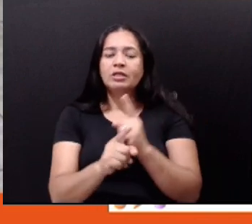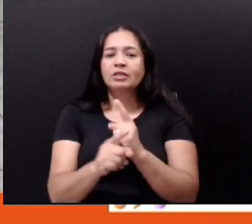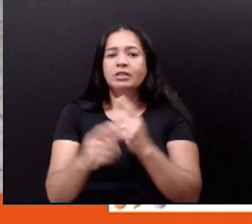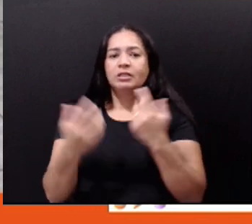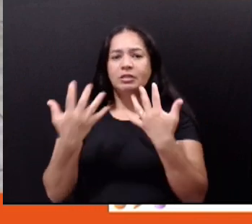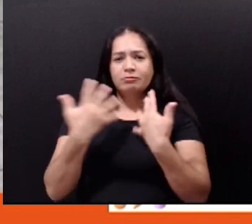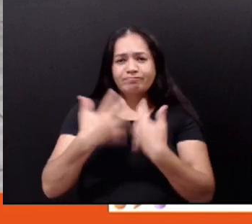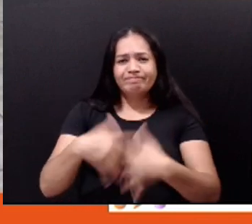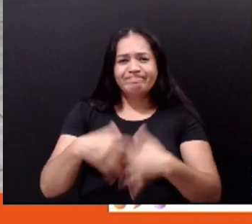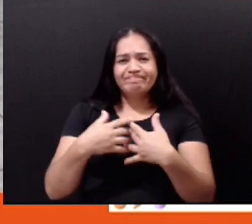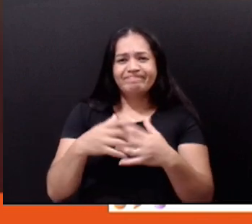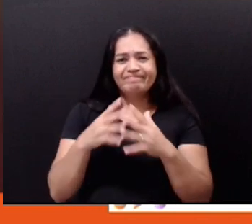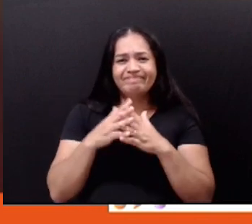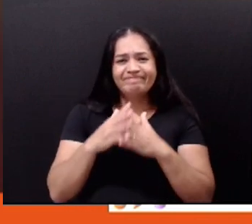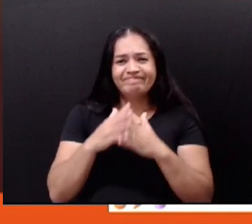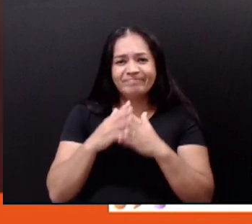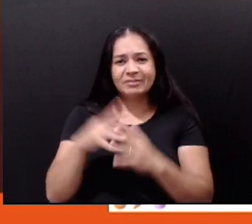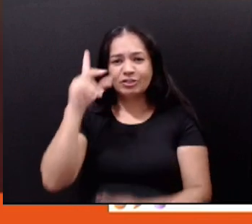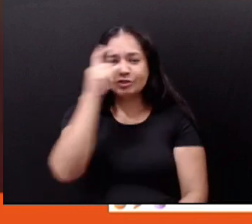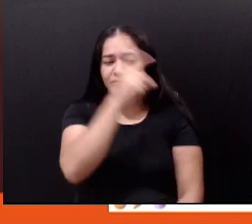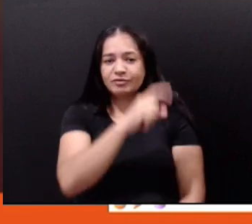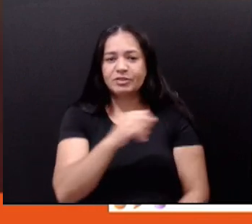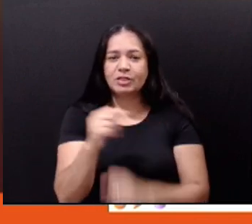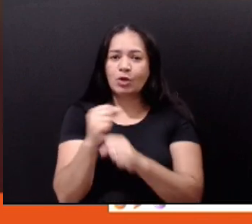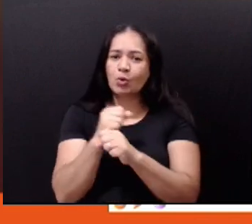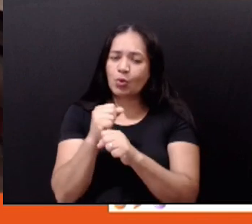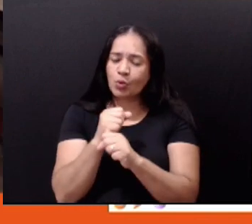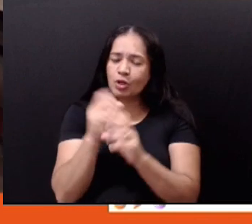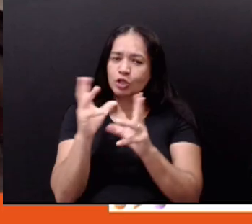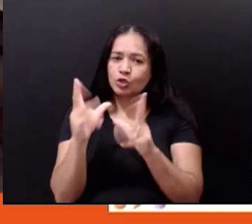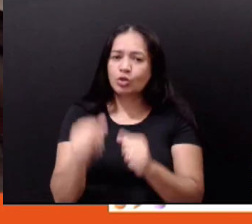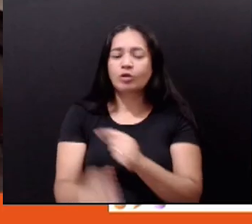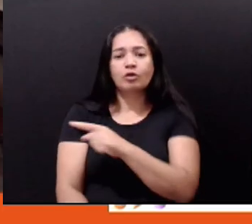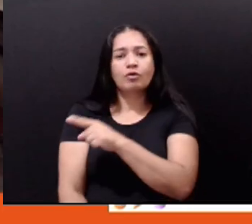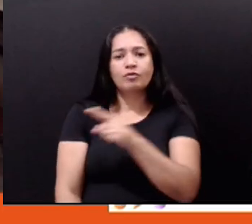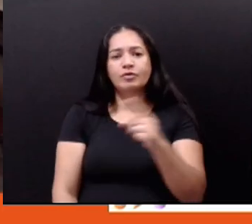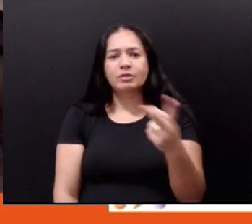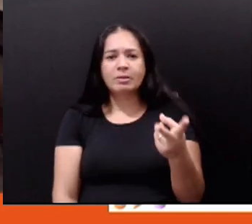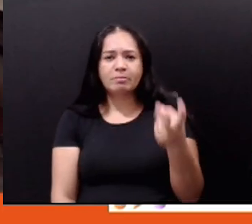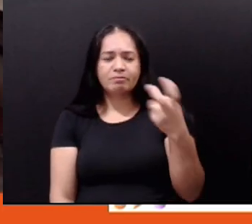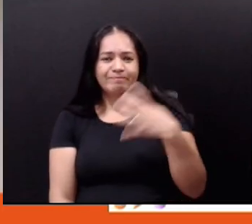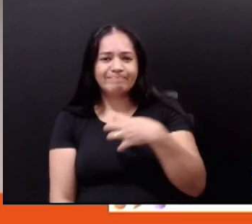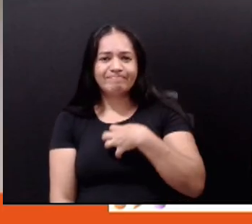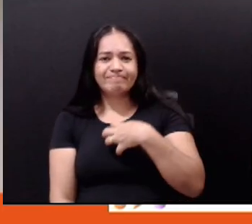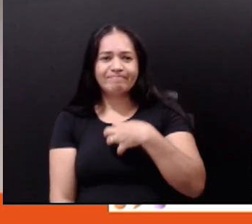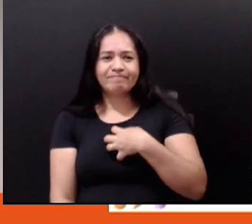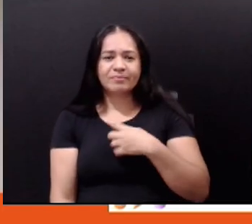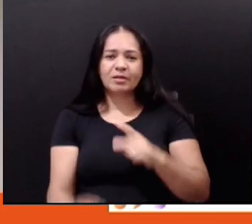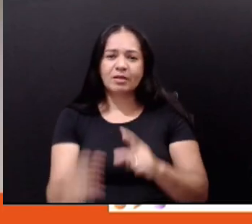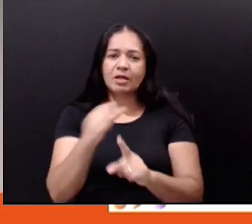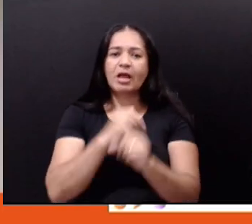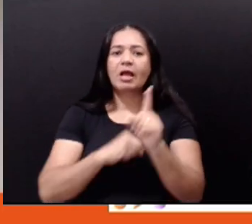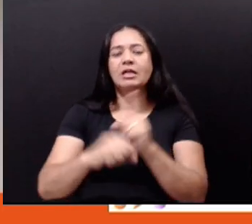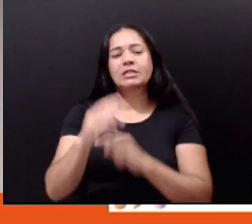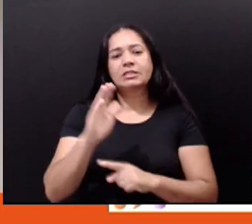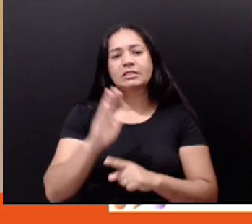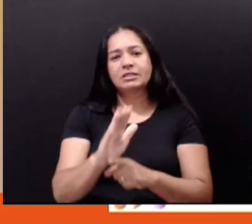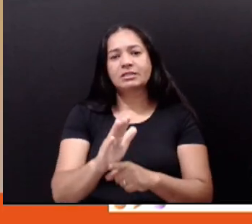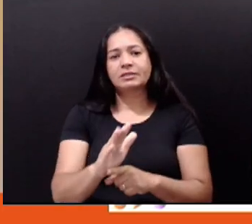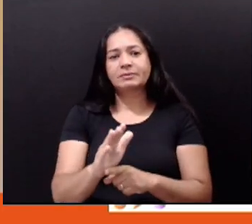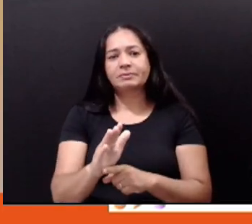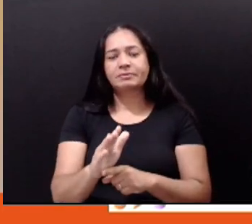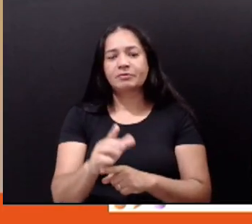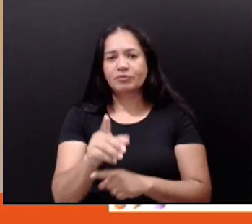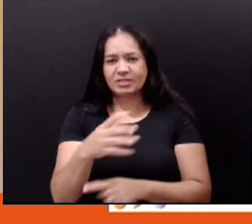E nesses anos todos, você sentiu que esse tipo de assistência, com certeza assim, não, você sente que essa